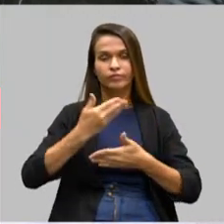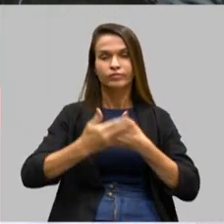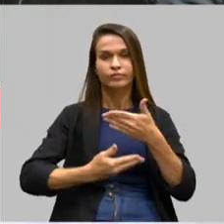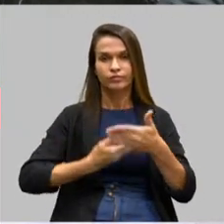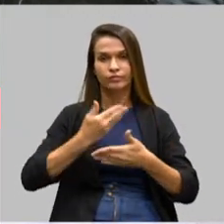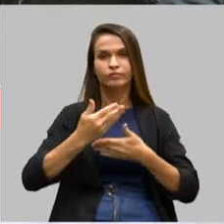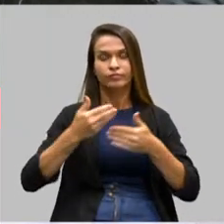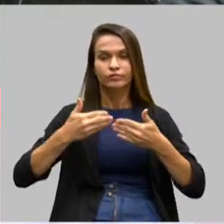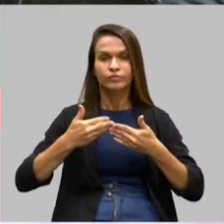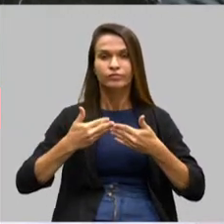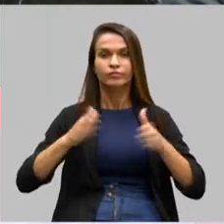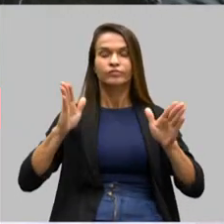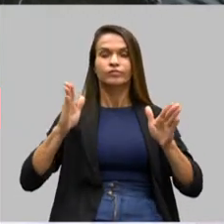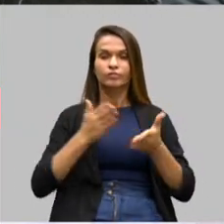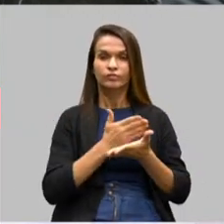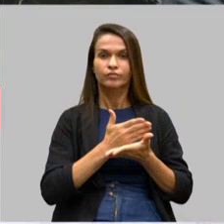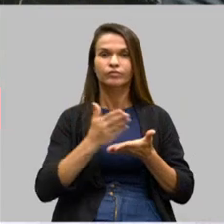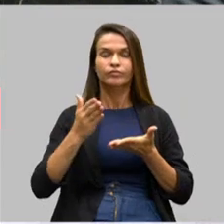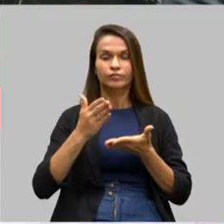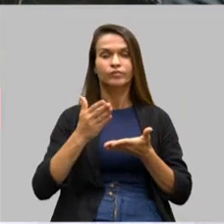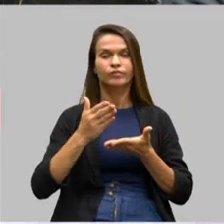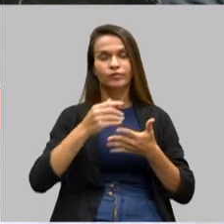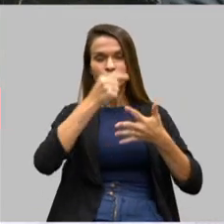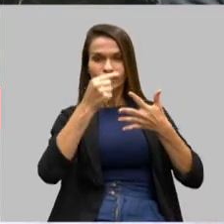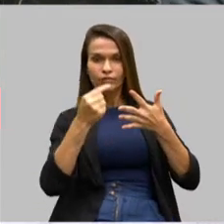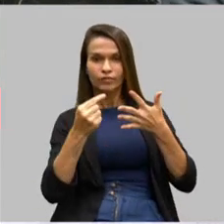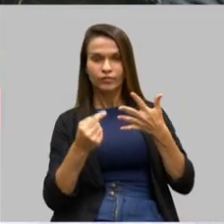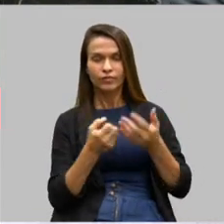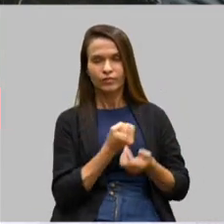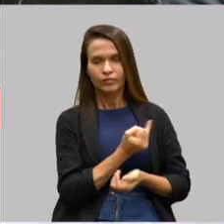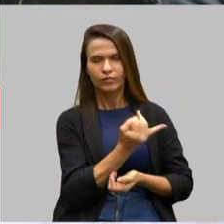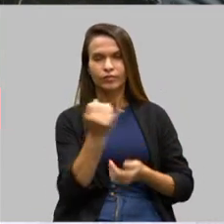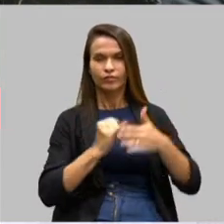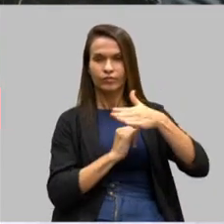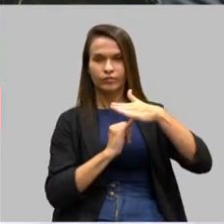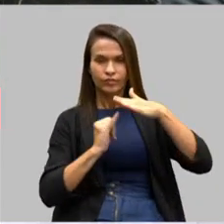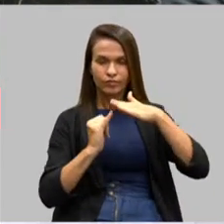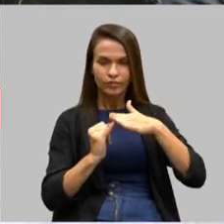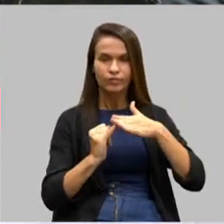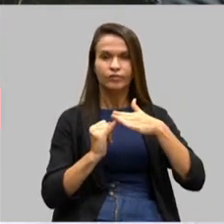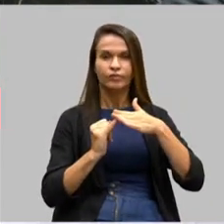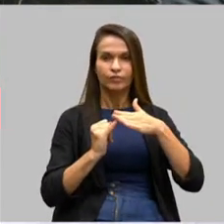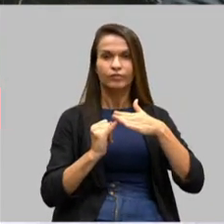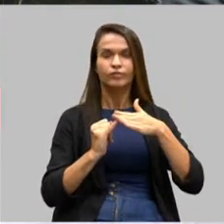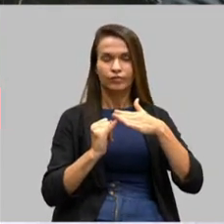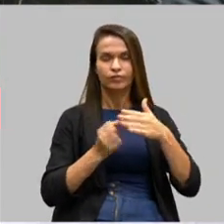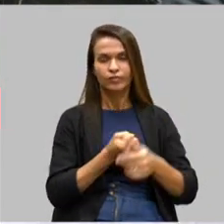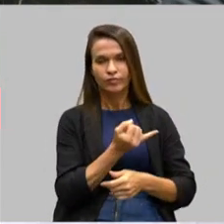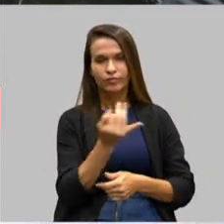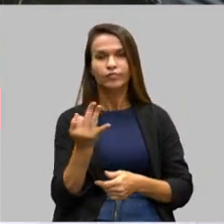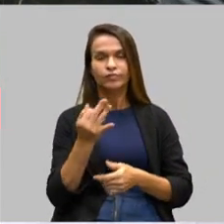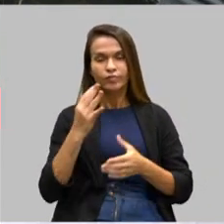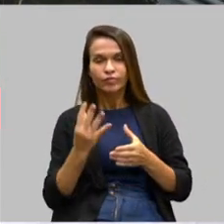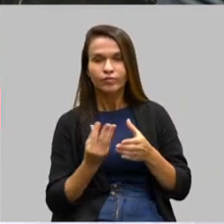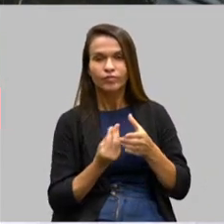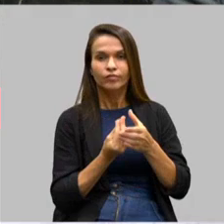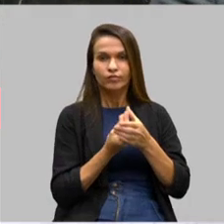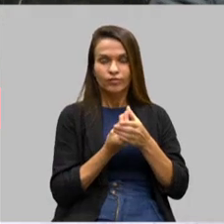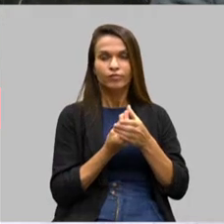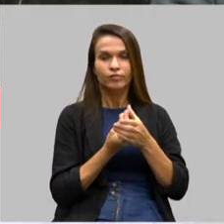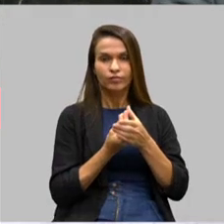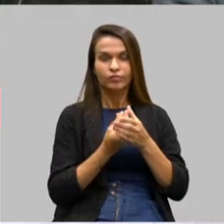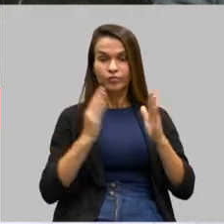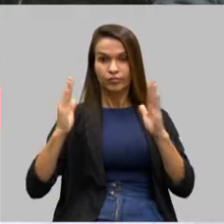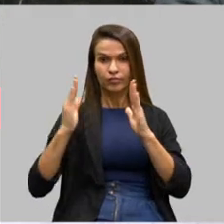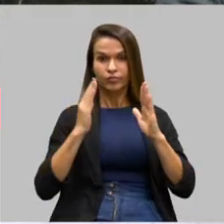nossa abertura, nosso início, eu vou citando também várias entidades, instituições que fazem parte desse momento